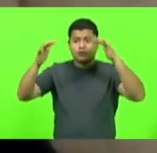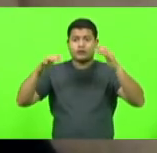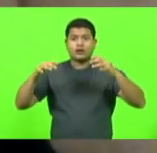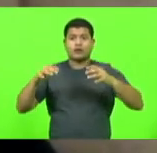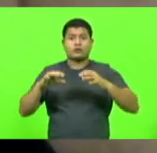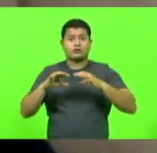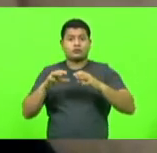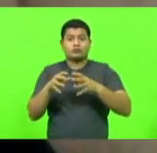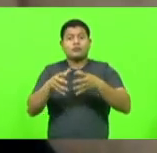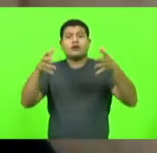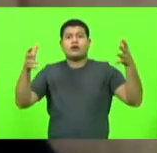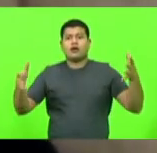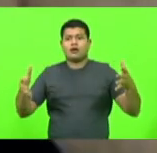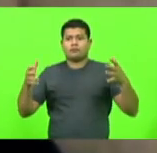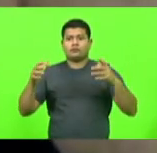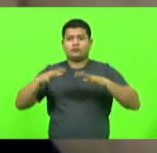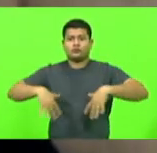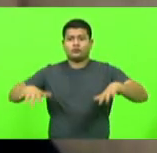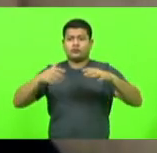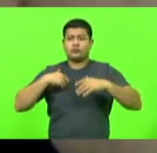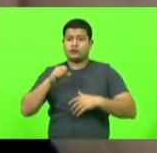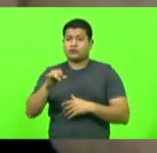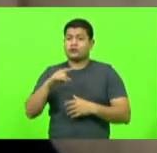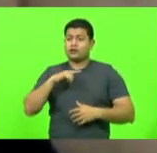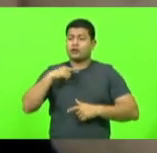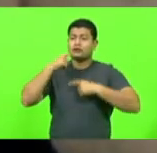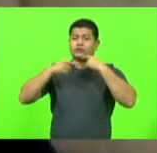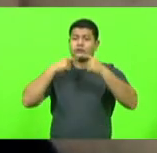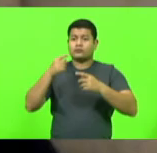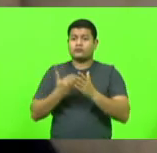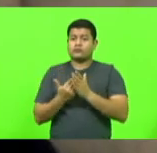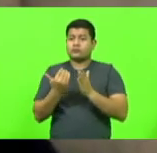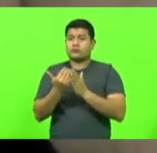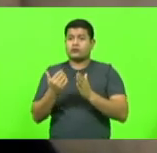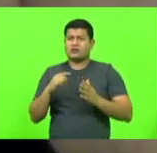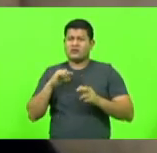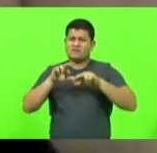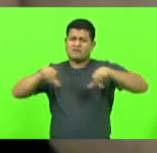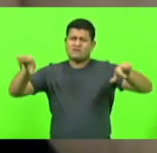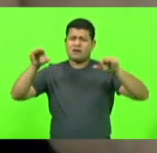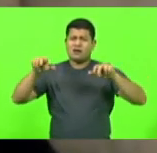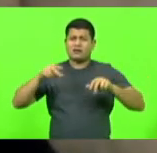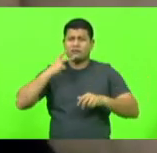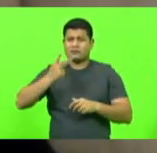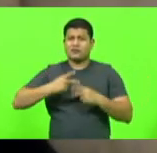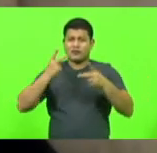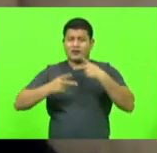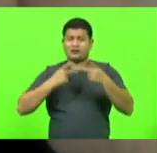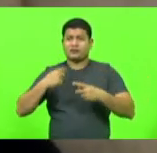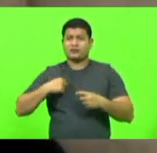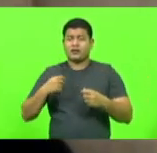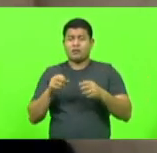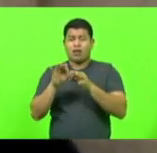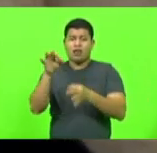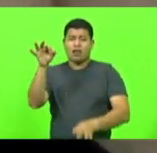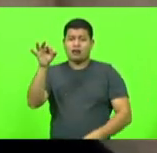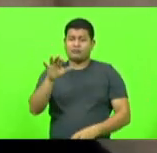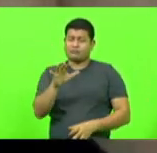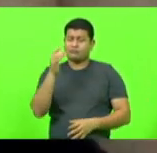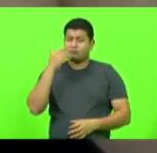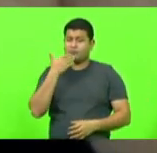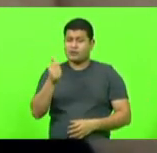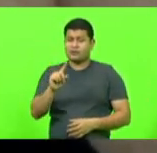né? Caso tenha alguma outra dúvida, teria mais um monte de coisa para falar e daria para a gente ficar conversando o dia inteiro, mas acho que é um bom